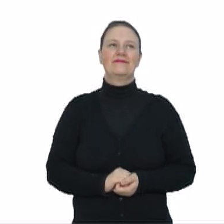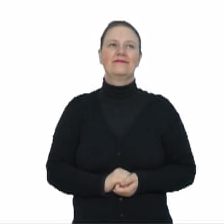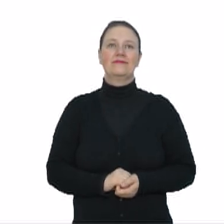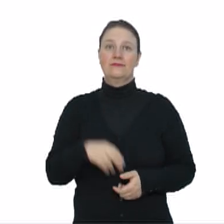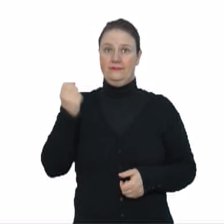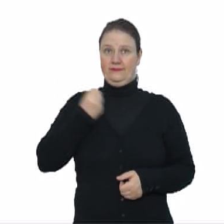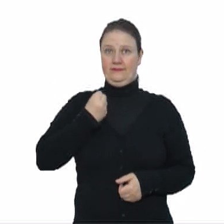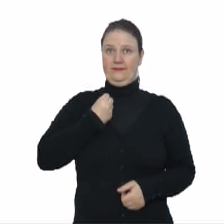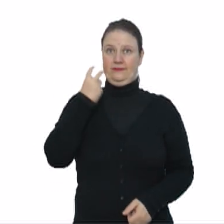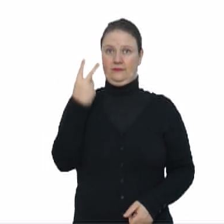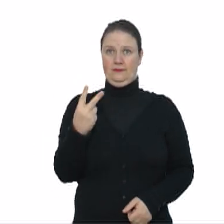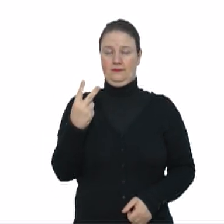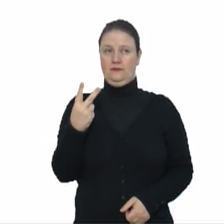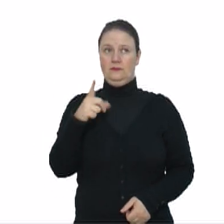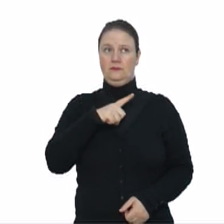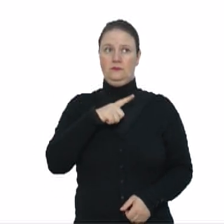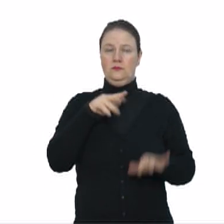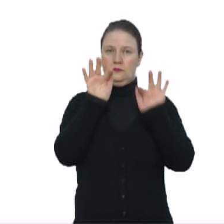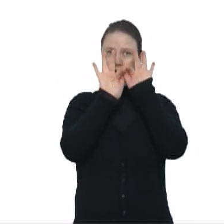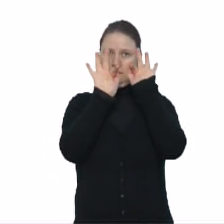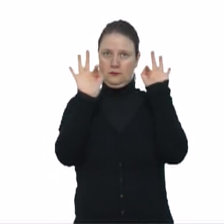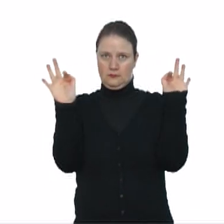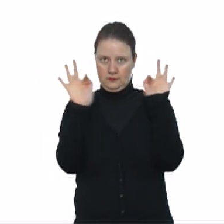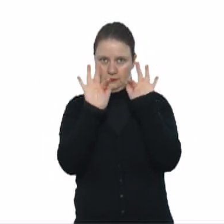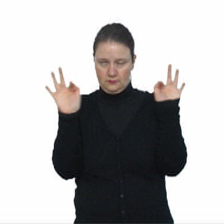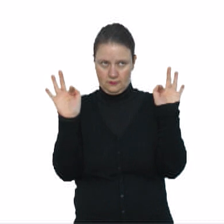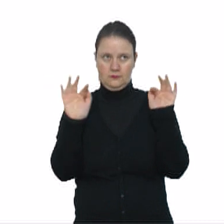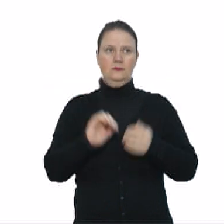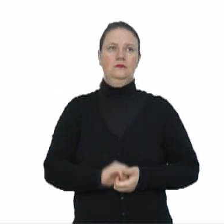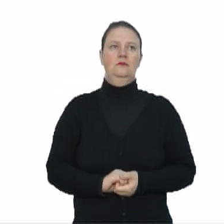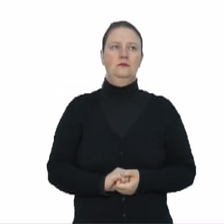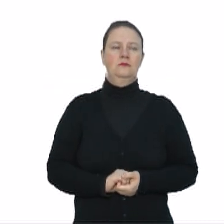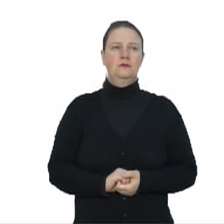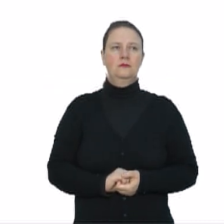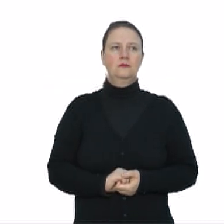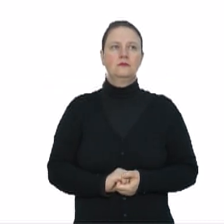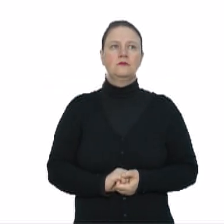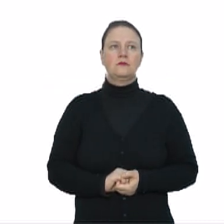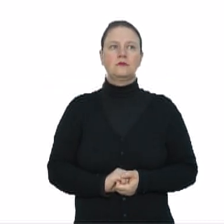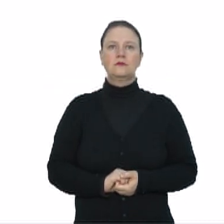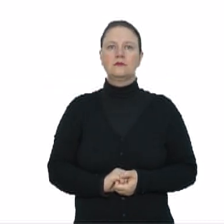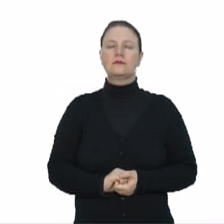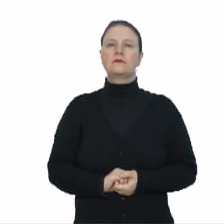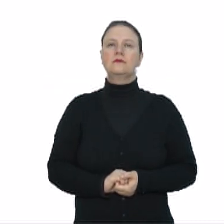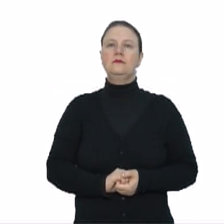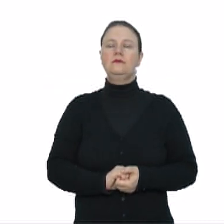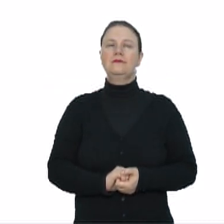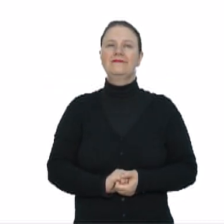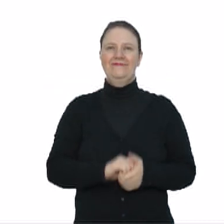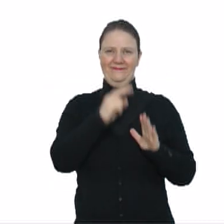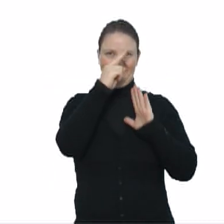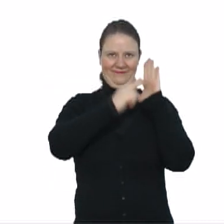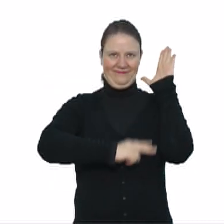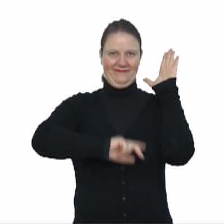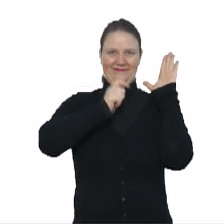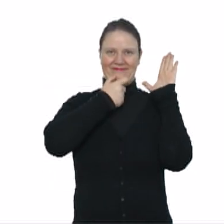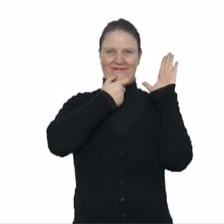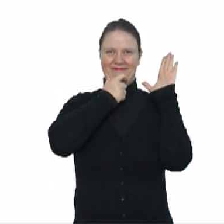correct answer. Aqui nós temos uma frase. Martin went to see the film. He fell